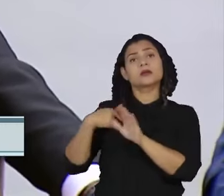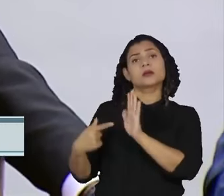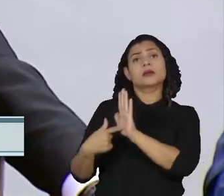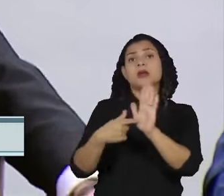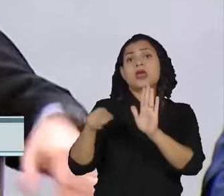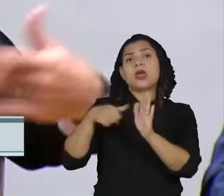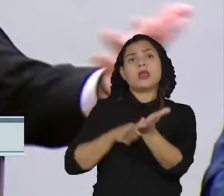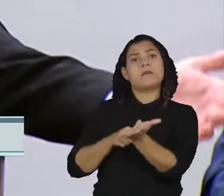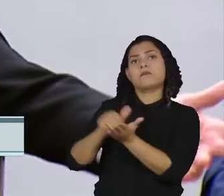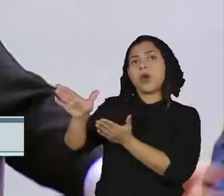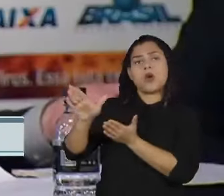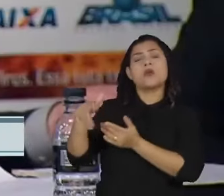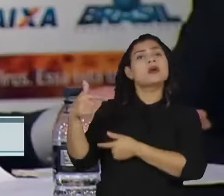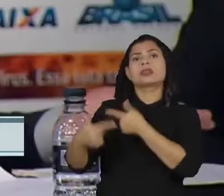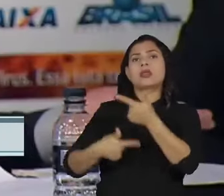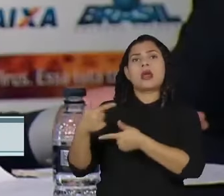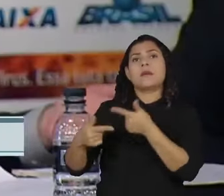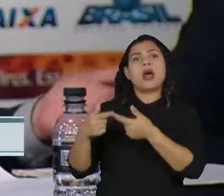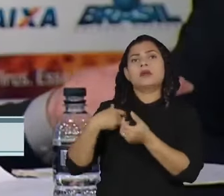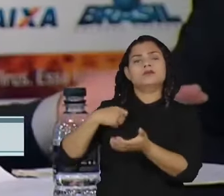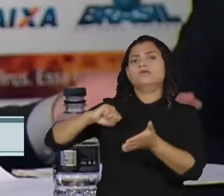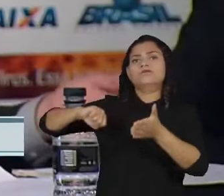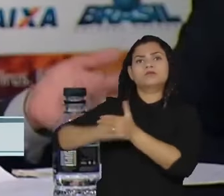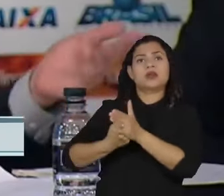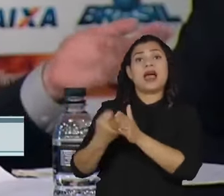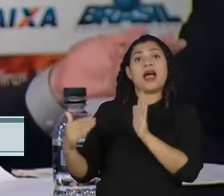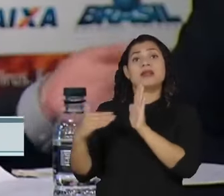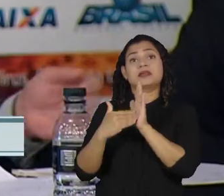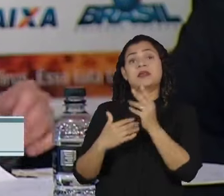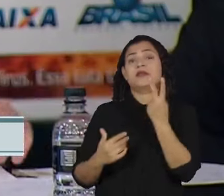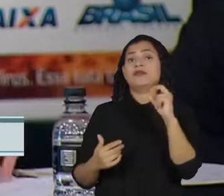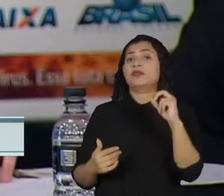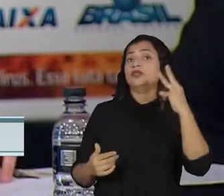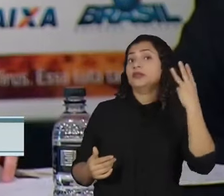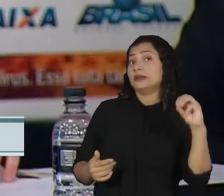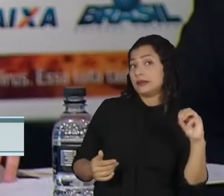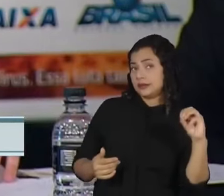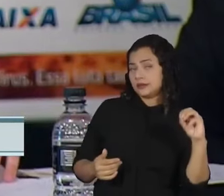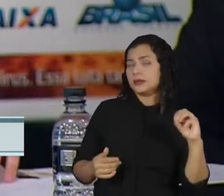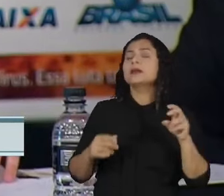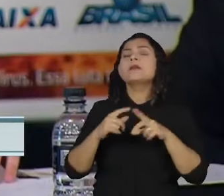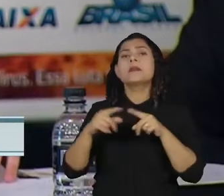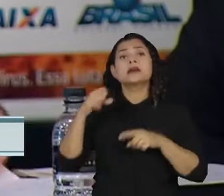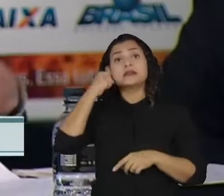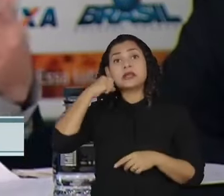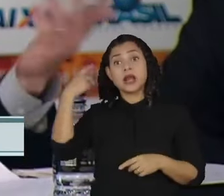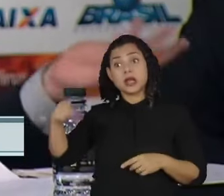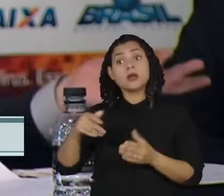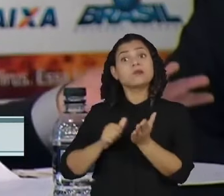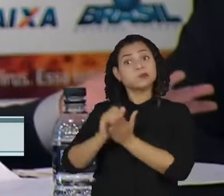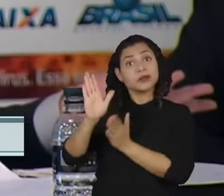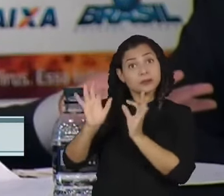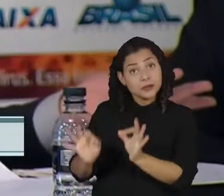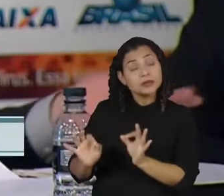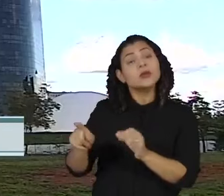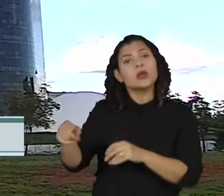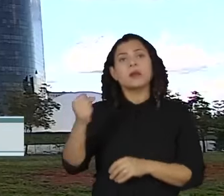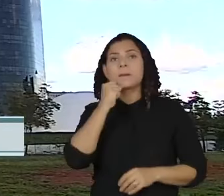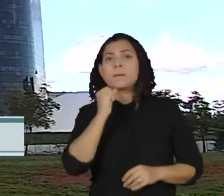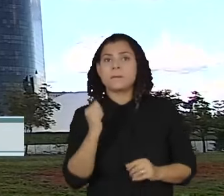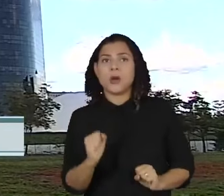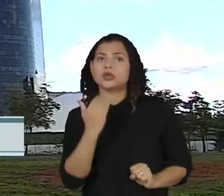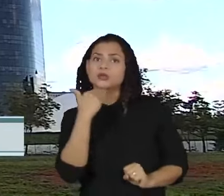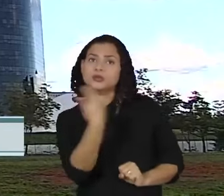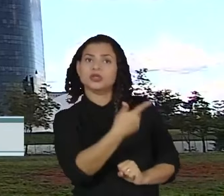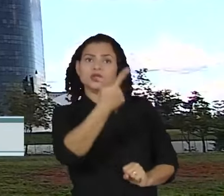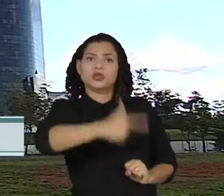perca o mandato e fique inelegível até 2030 caso tenha o mandato de Senador cassado moro ainda poderá recorrer ao